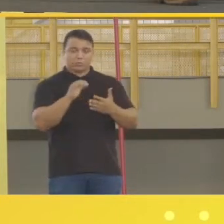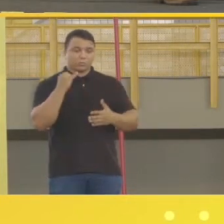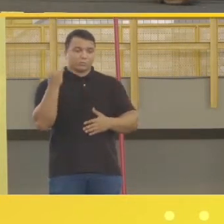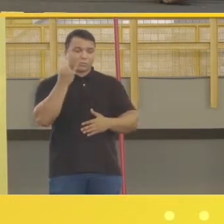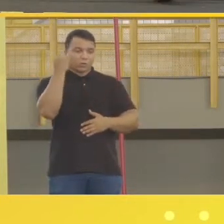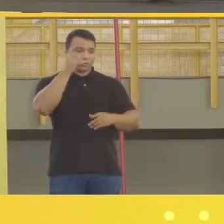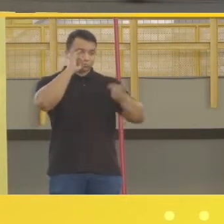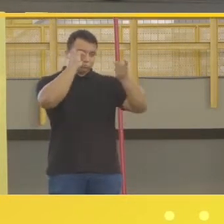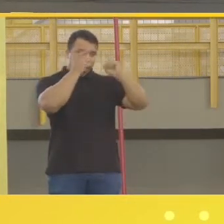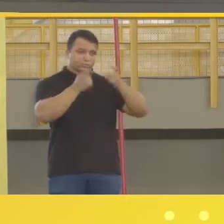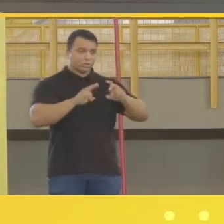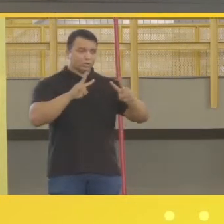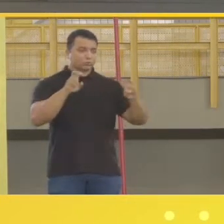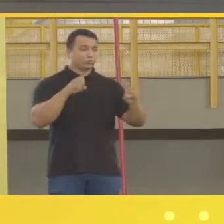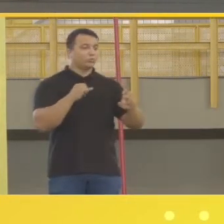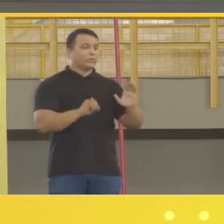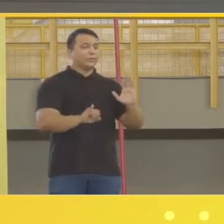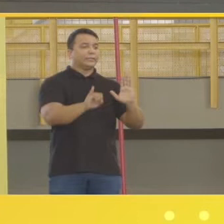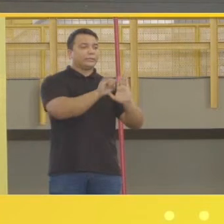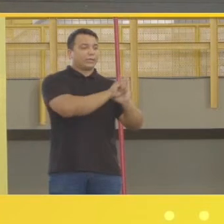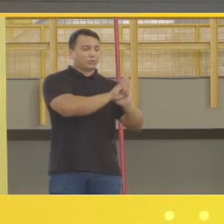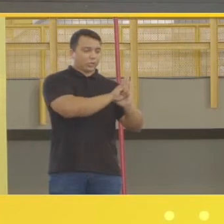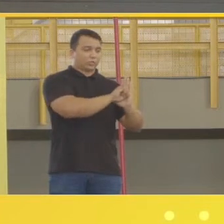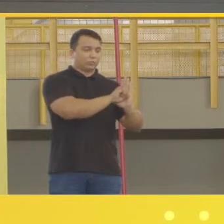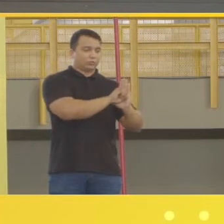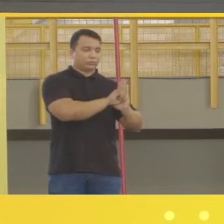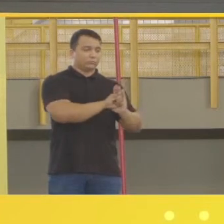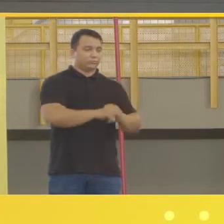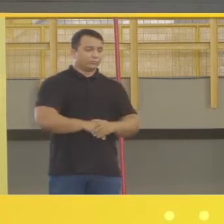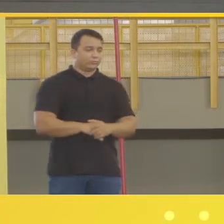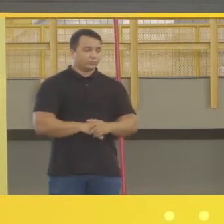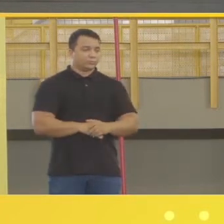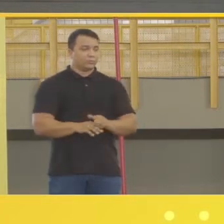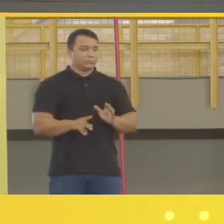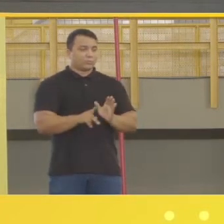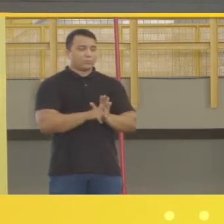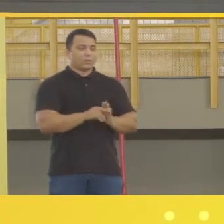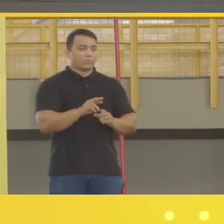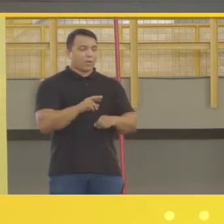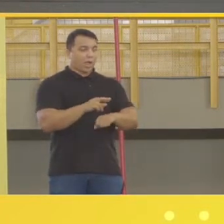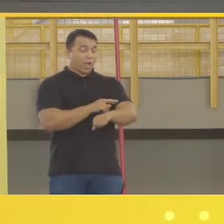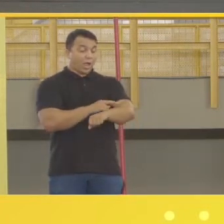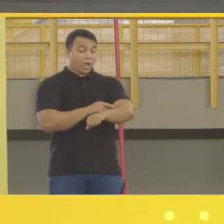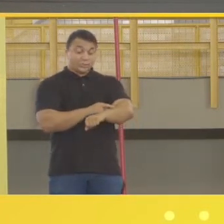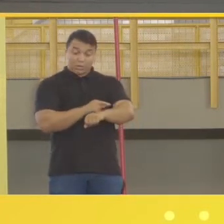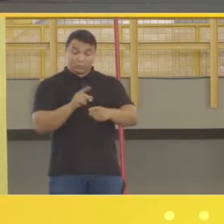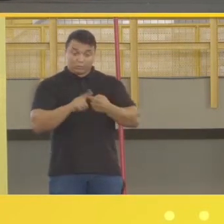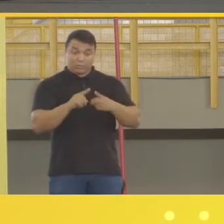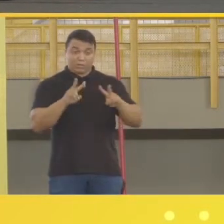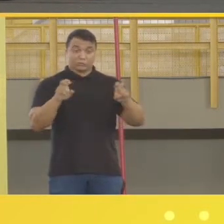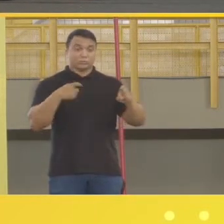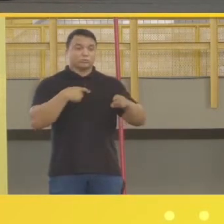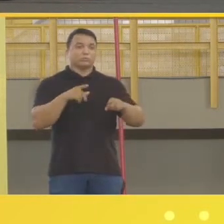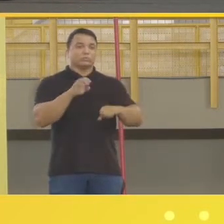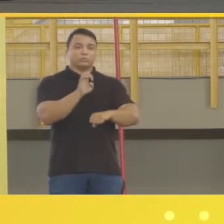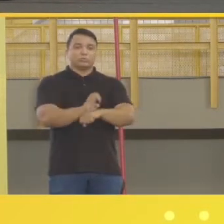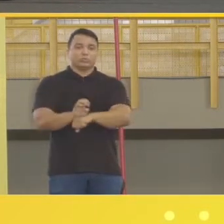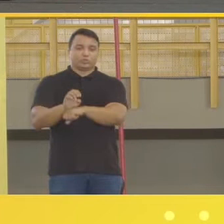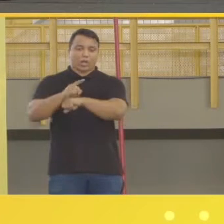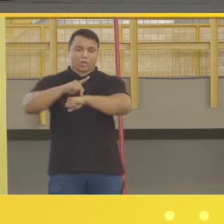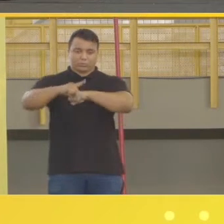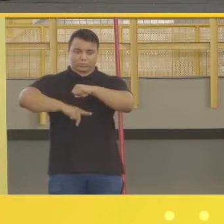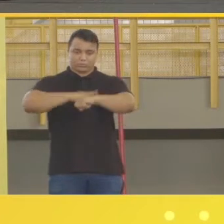dessa discussão sobre identidade, sobre a questão racial e sobre a formação do Estado. Quando ele traz,